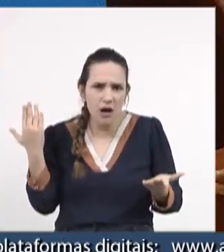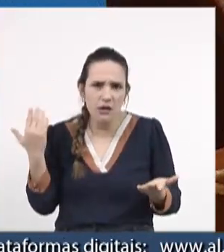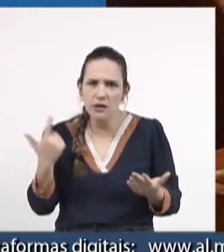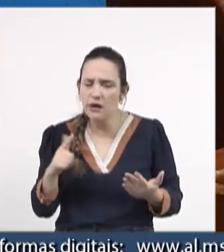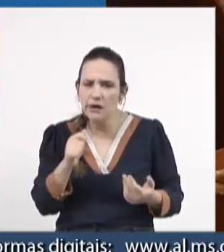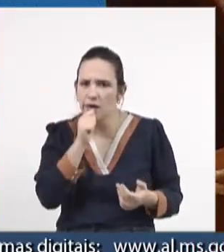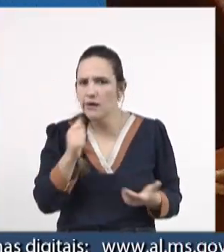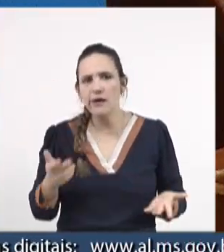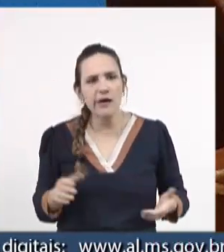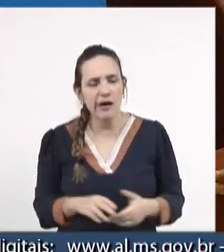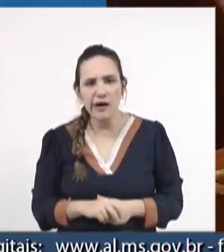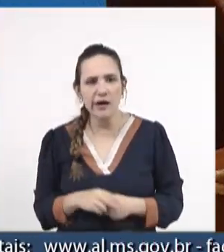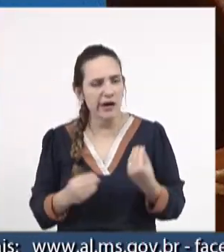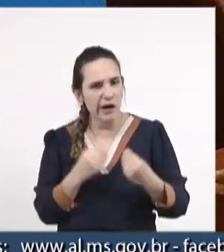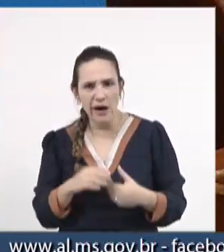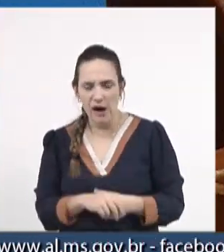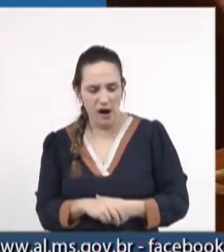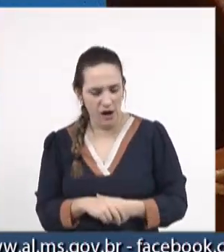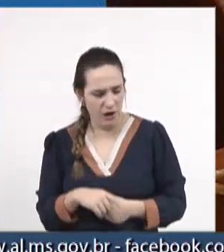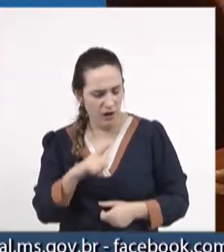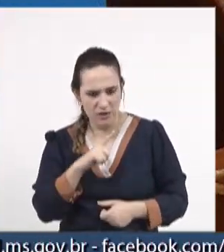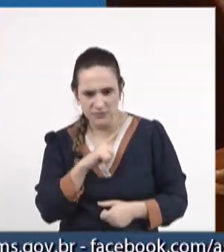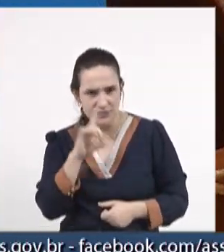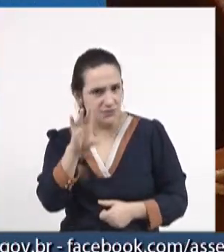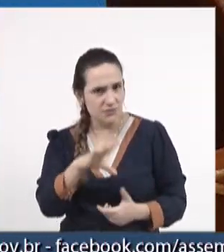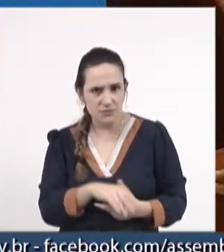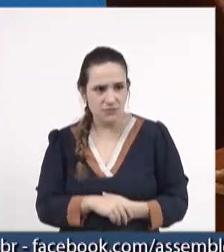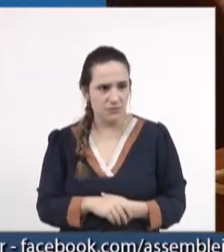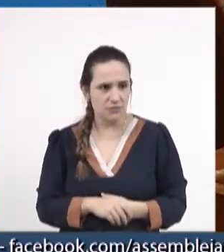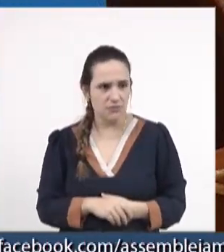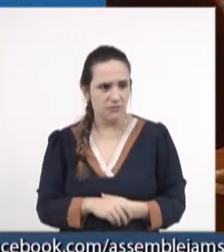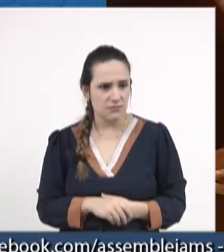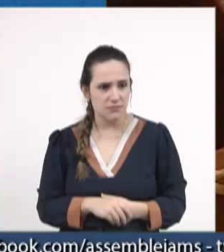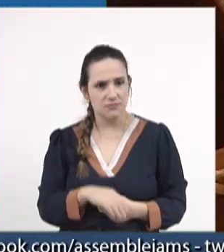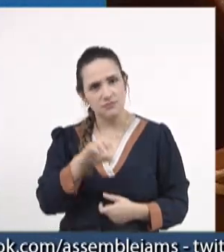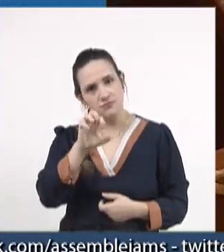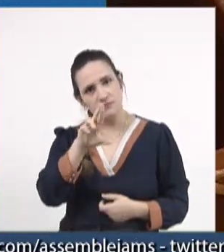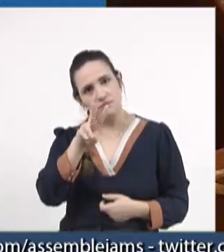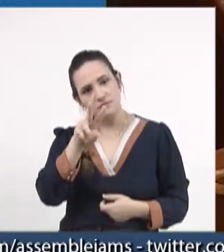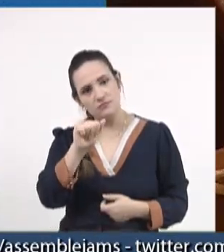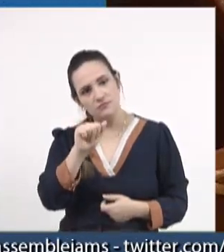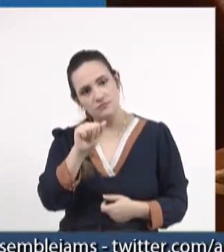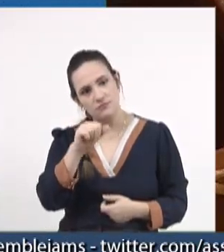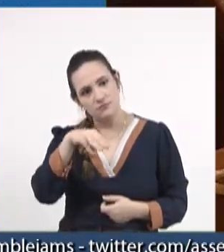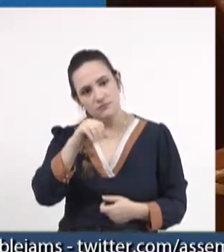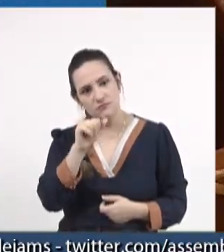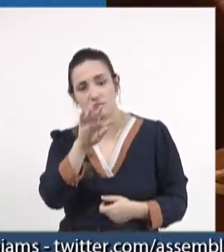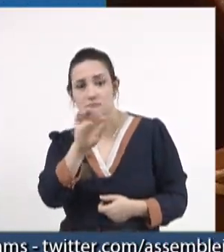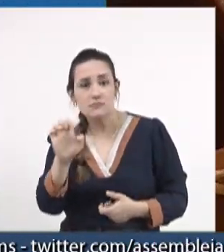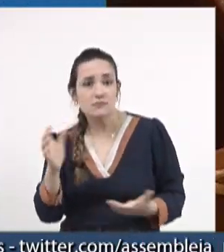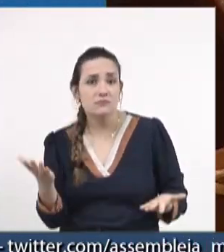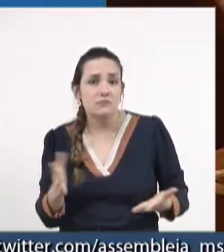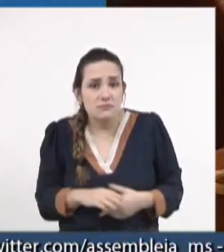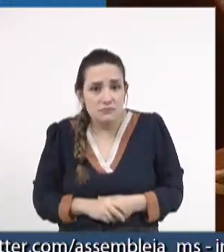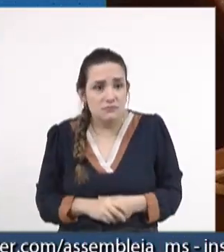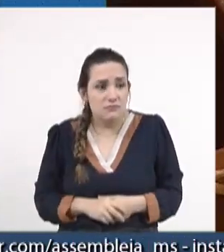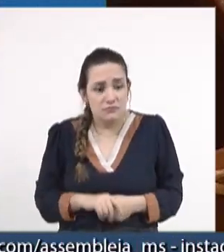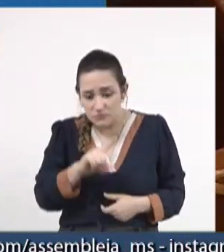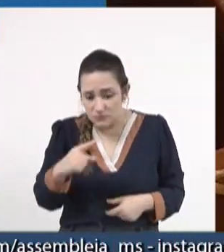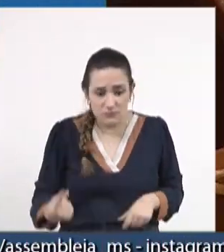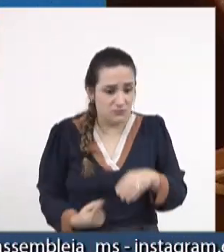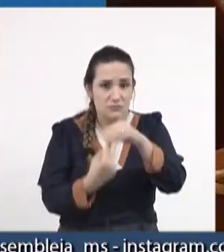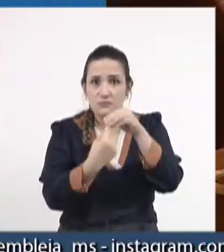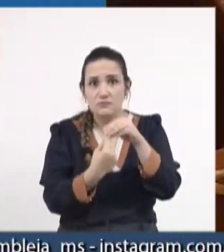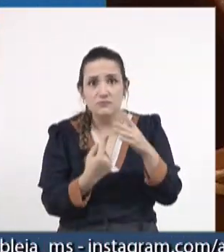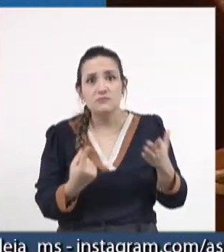comércio, o único comércio que tinha aqui era a erva mate, a Companhia Mato Laranjeira explorava a erva mate, que era o